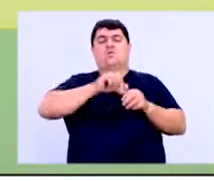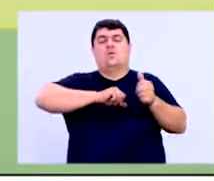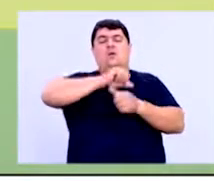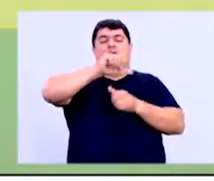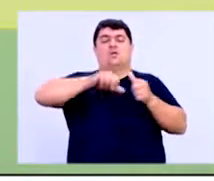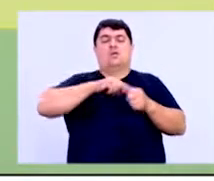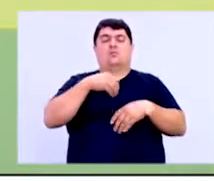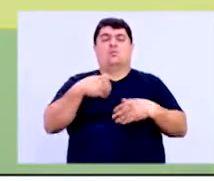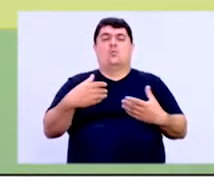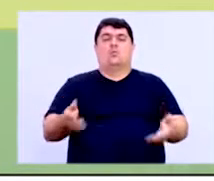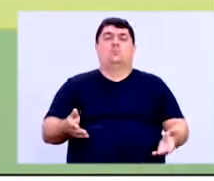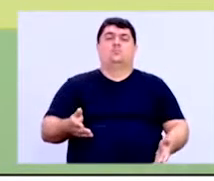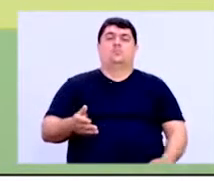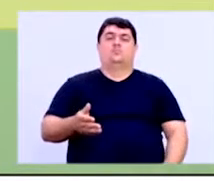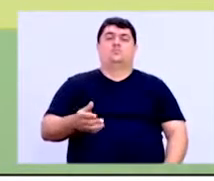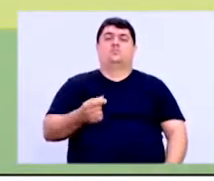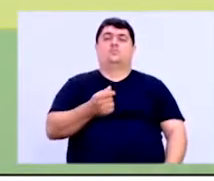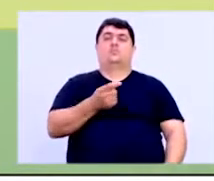despesas variáveis.